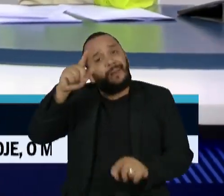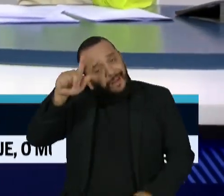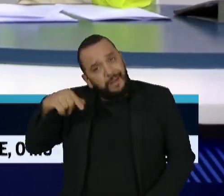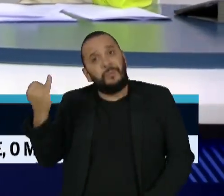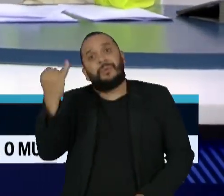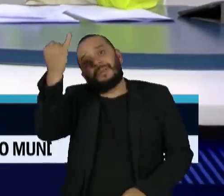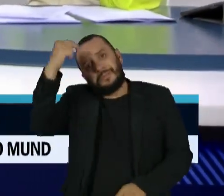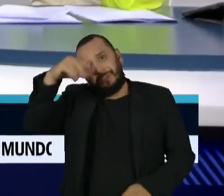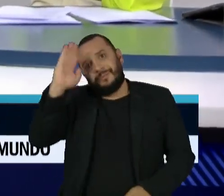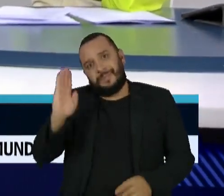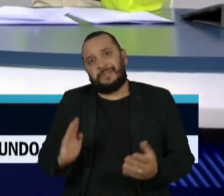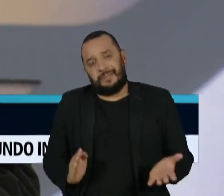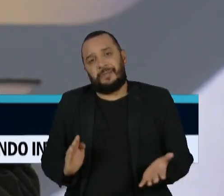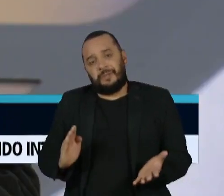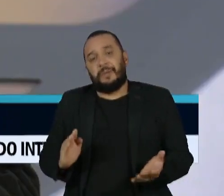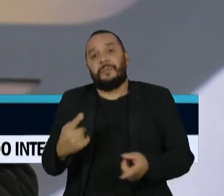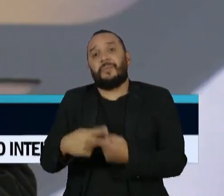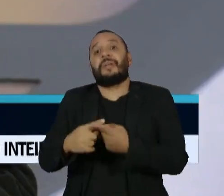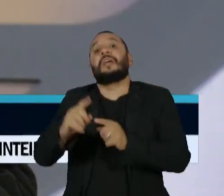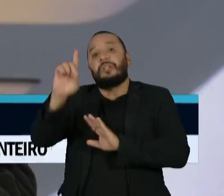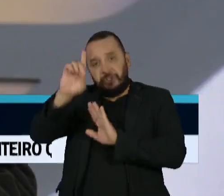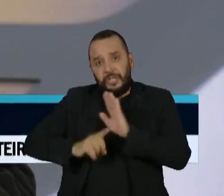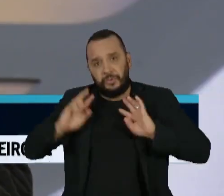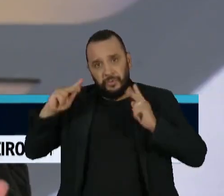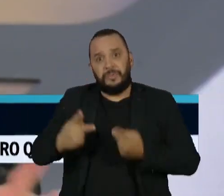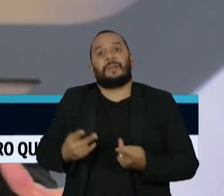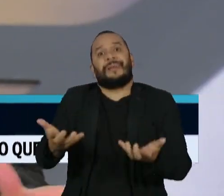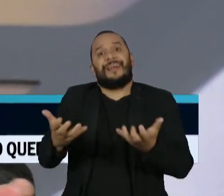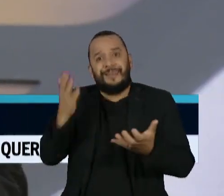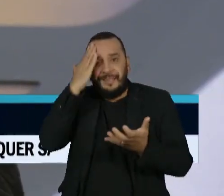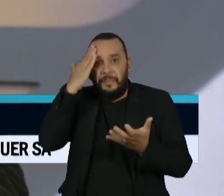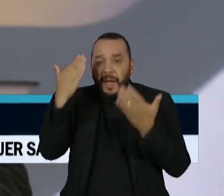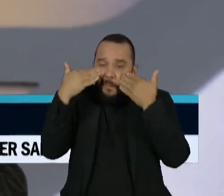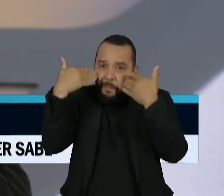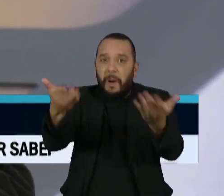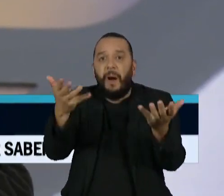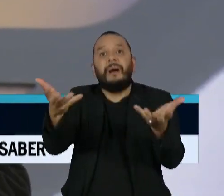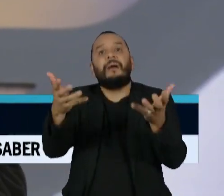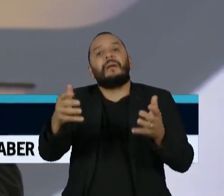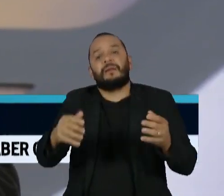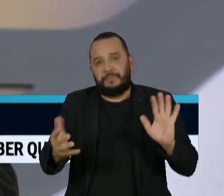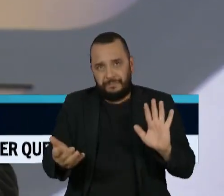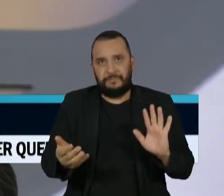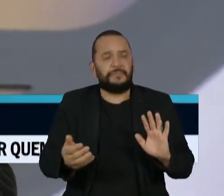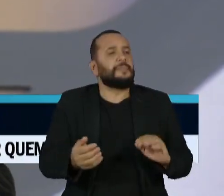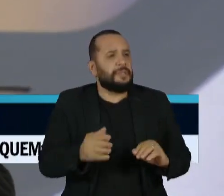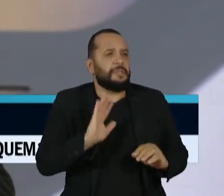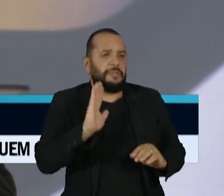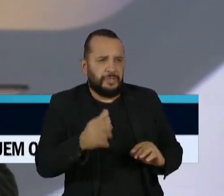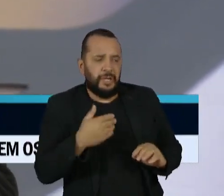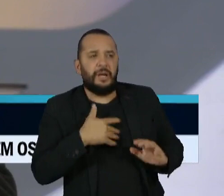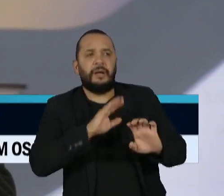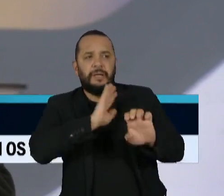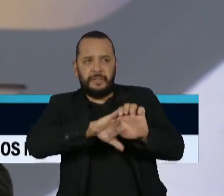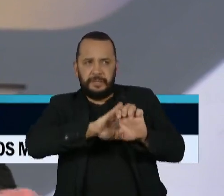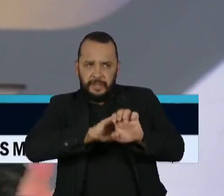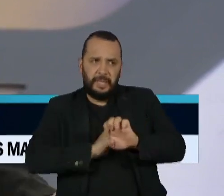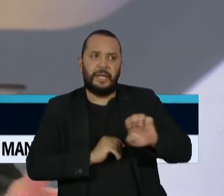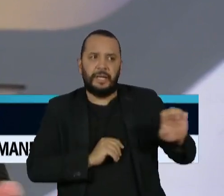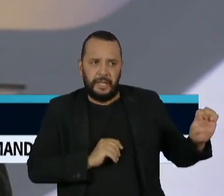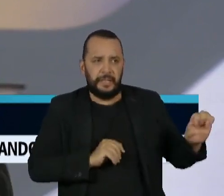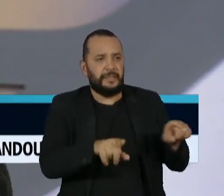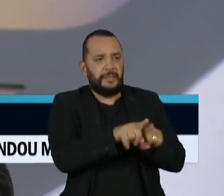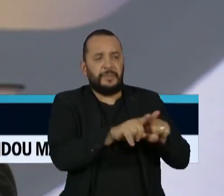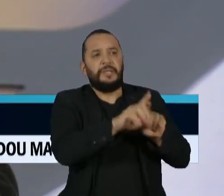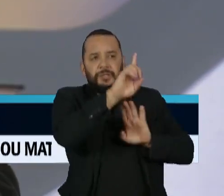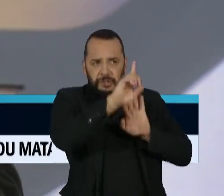Ah, eu acho que grupos ligados a direitos humanos, grosso modo à esquerda, sim. O resto do mundo não está nem aí, né? Não está